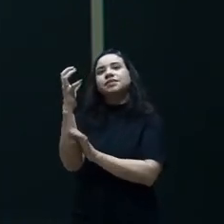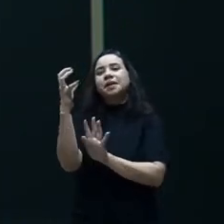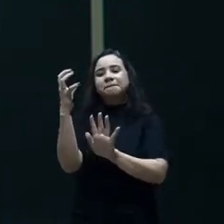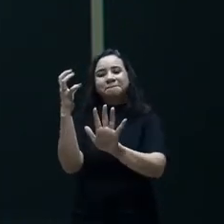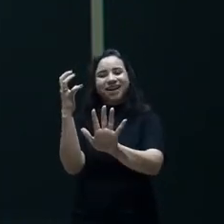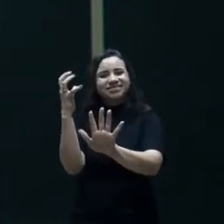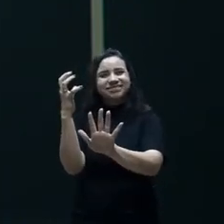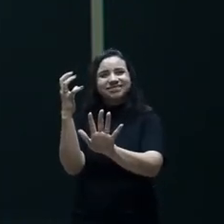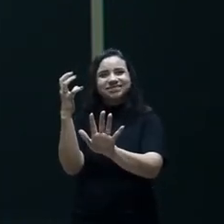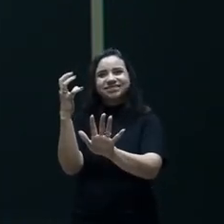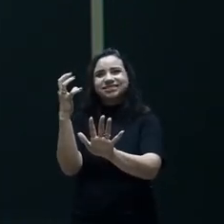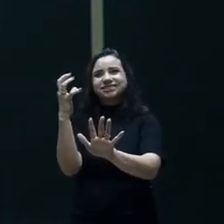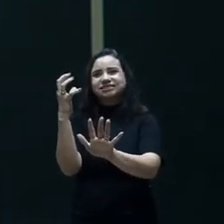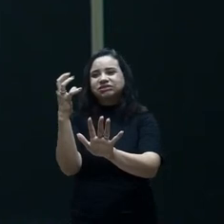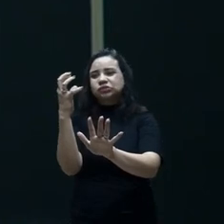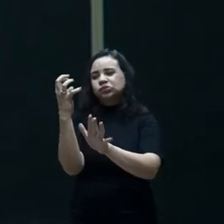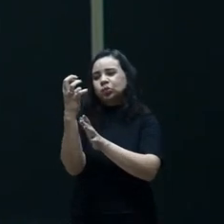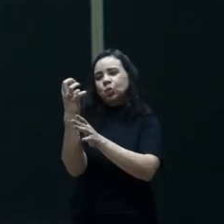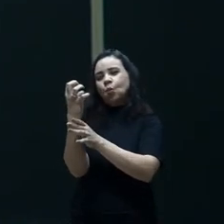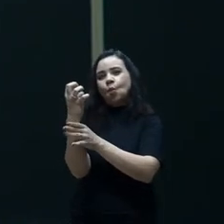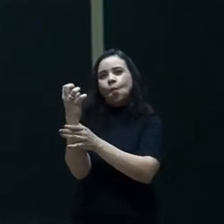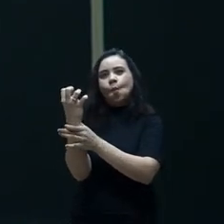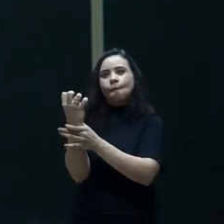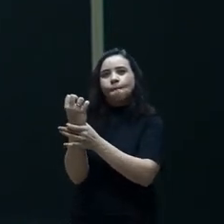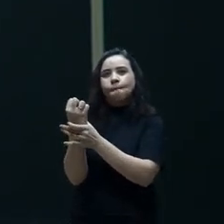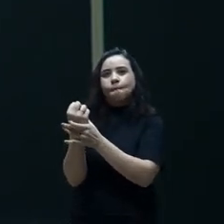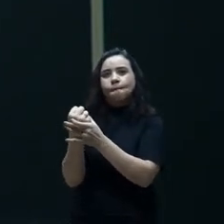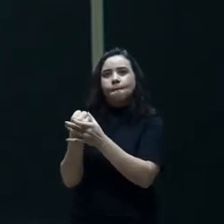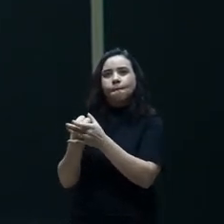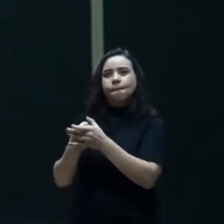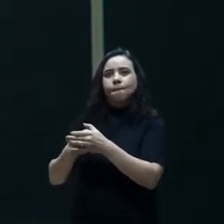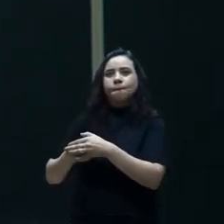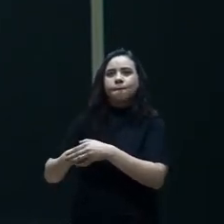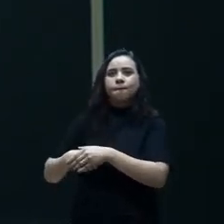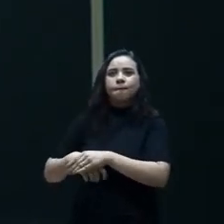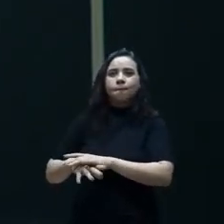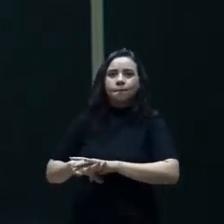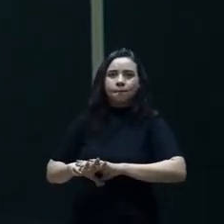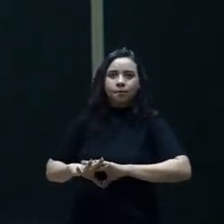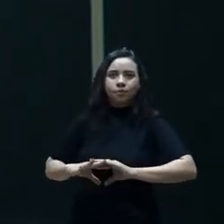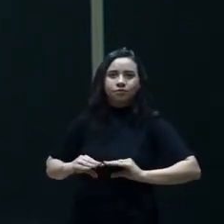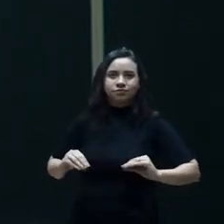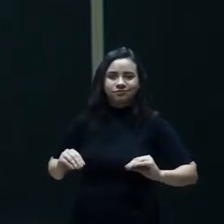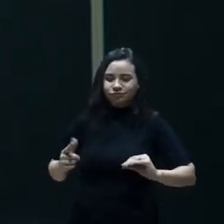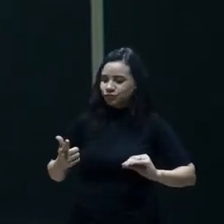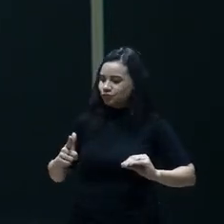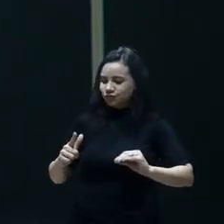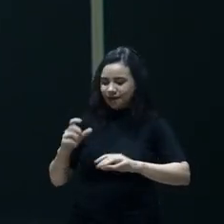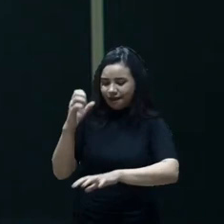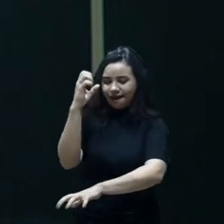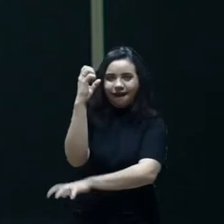mas não sobrevivia, não tinha raiz, não tinha umidade suficiente